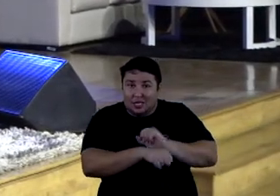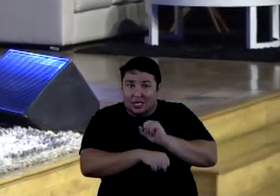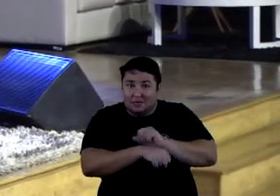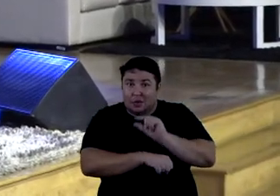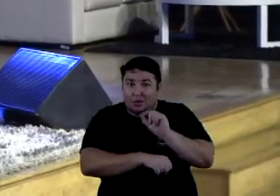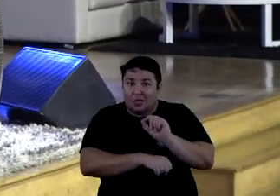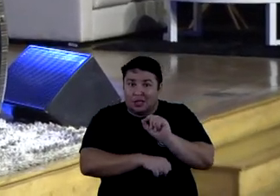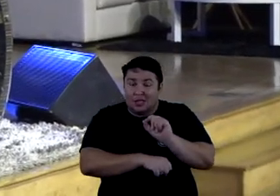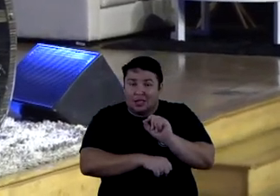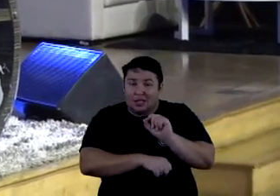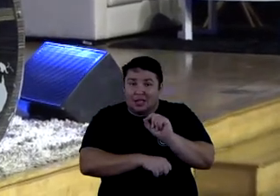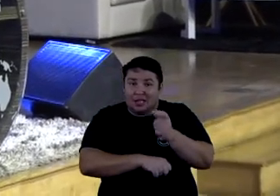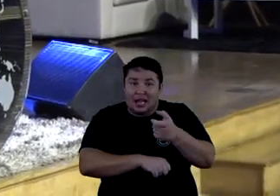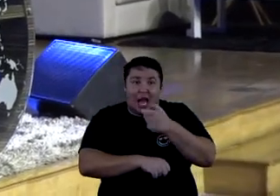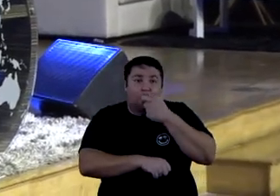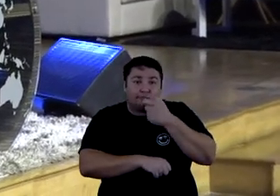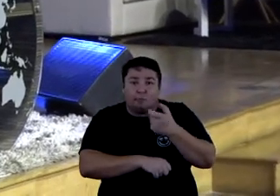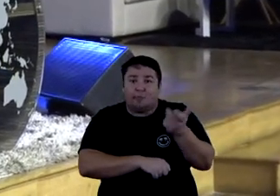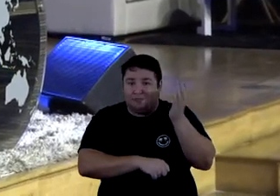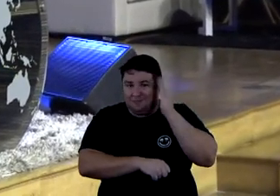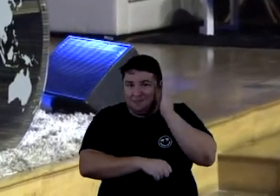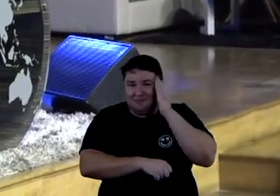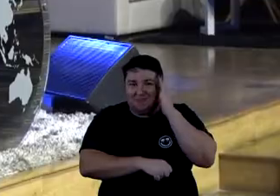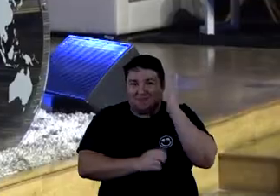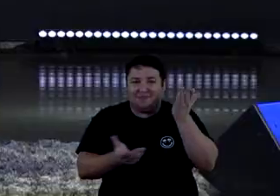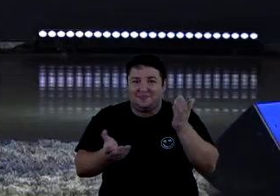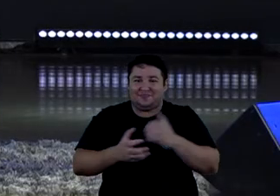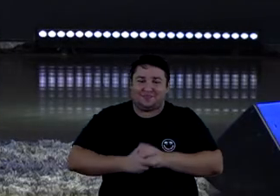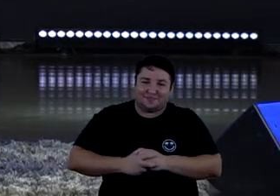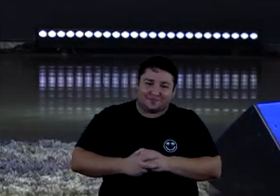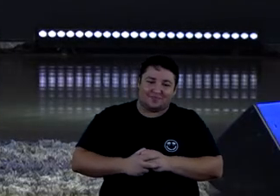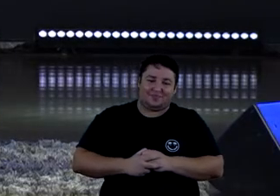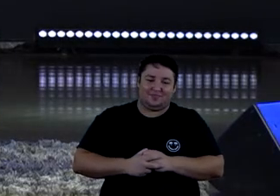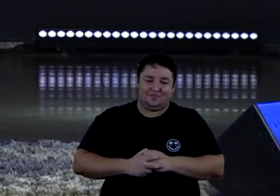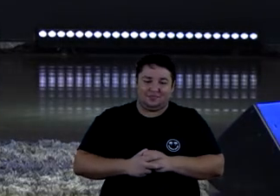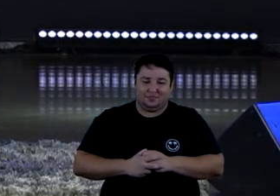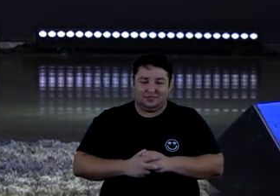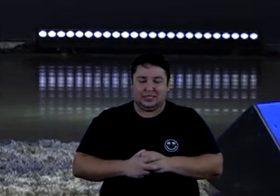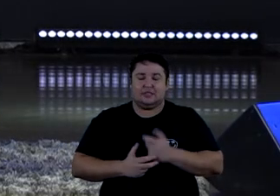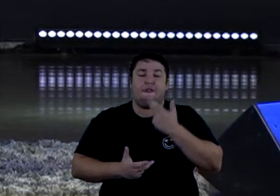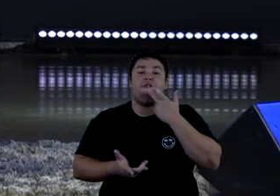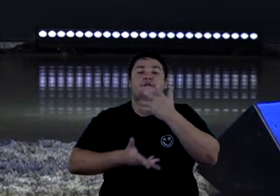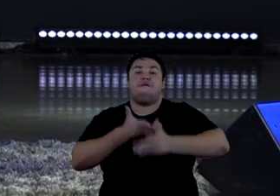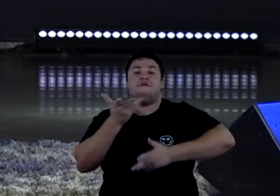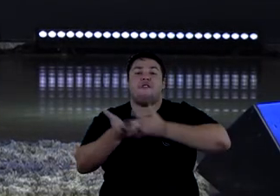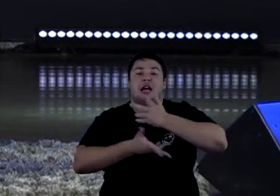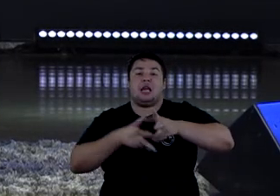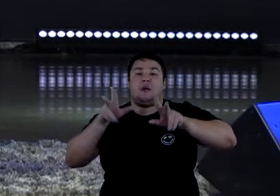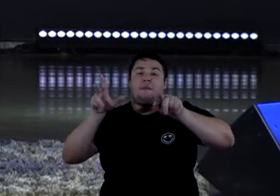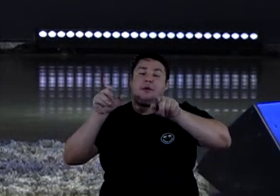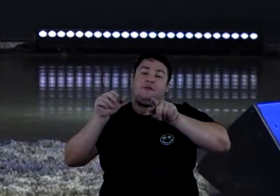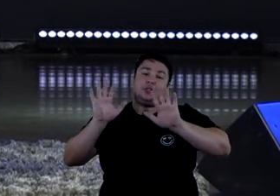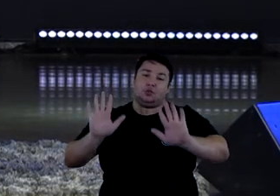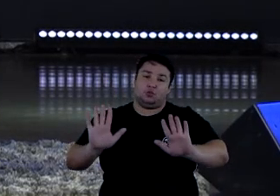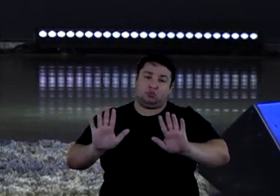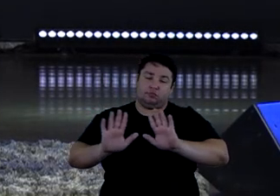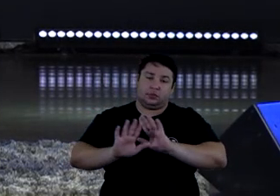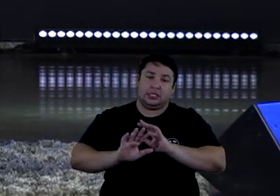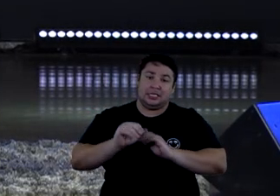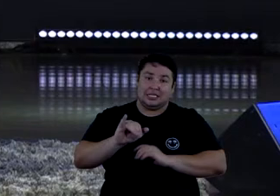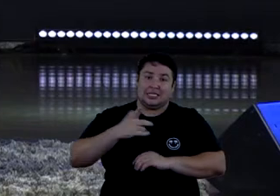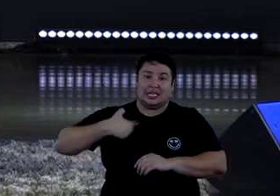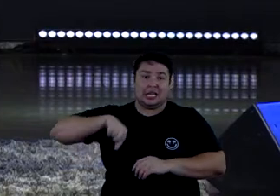quê? O biscoito, a recompensa. Deixa eu te falar uma coisa. Se a